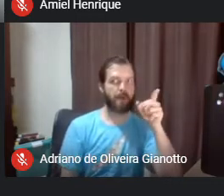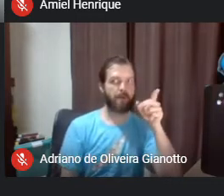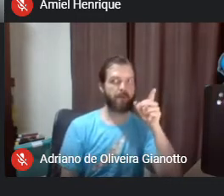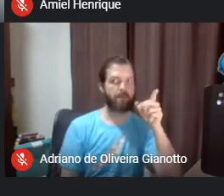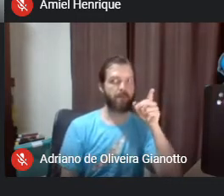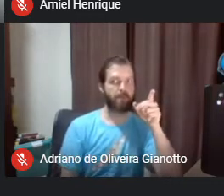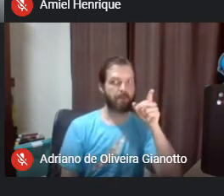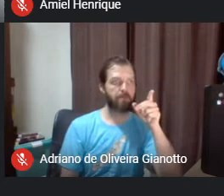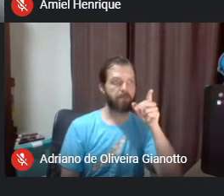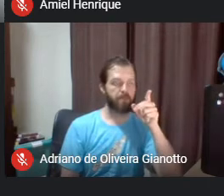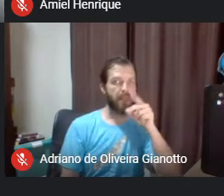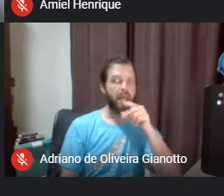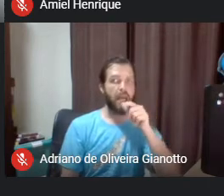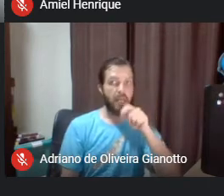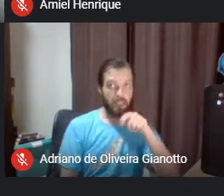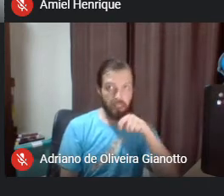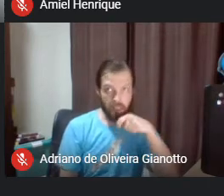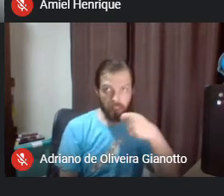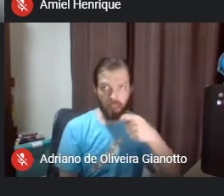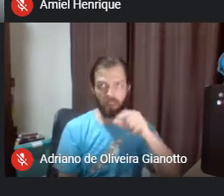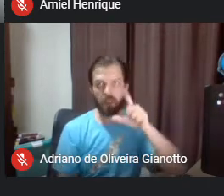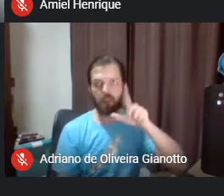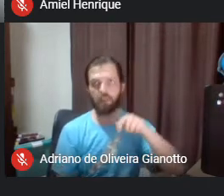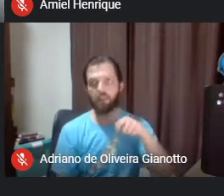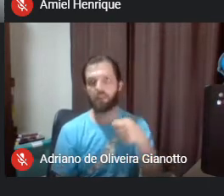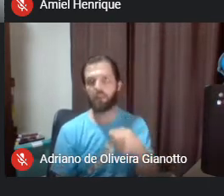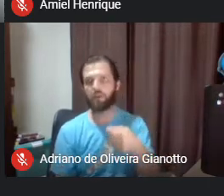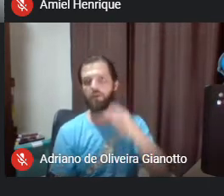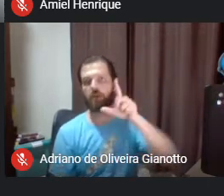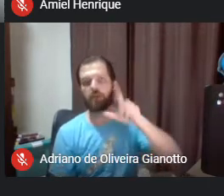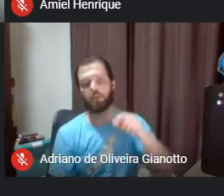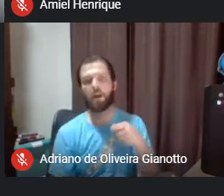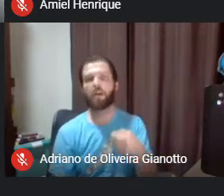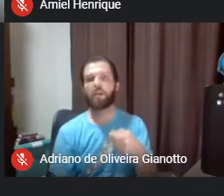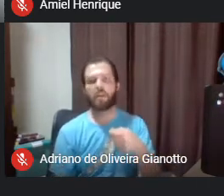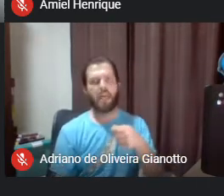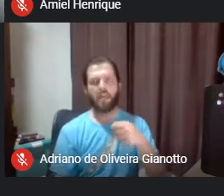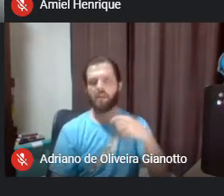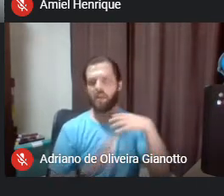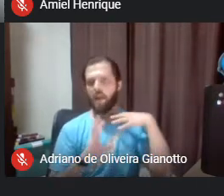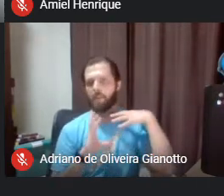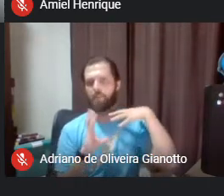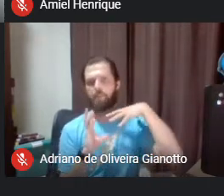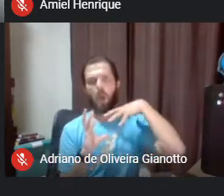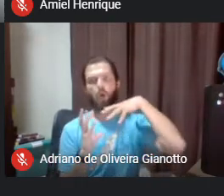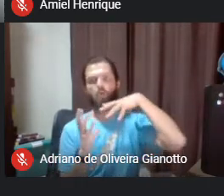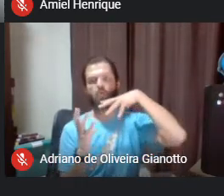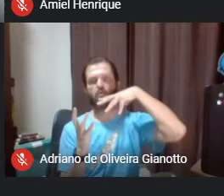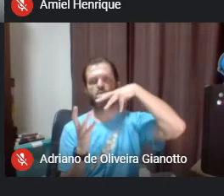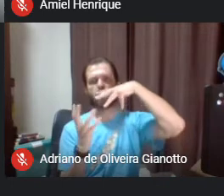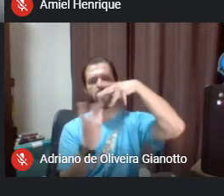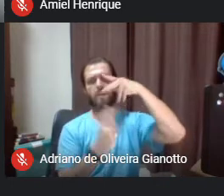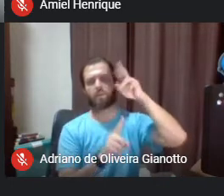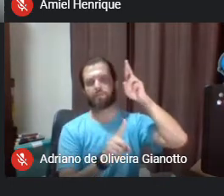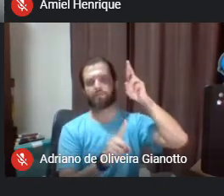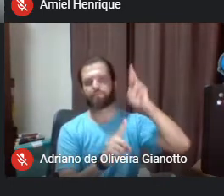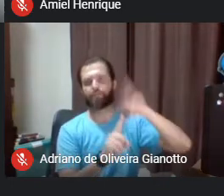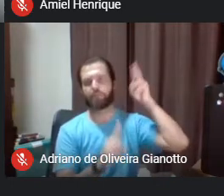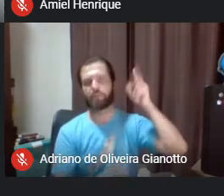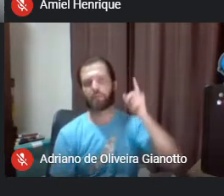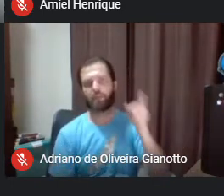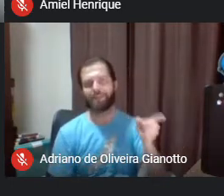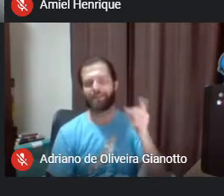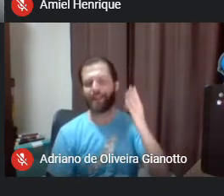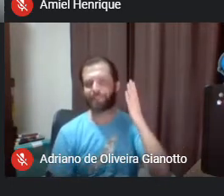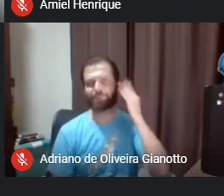Este nome aí, ó, esta pessoa, o sinal dele é DLP, o sinal dele é esse. Ele é uma